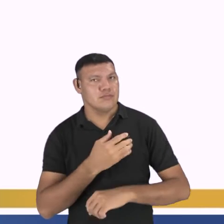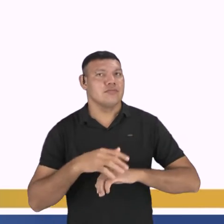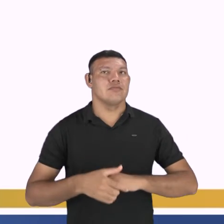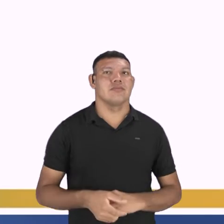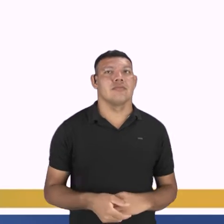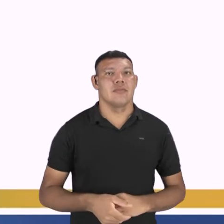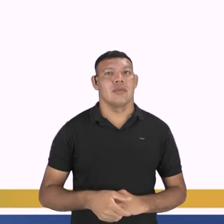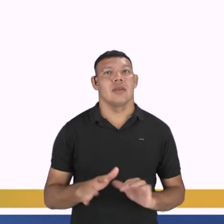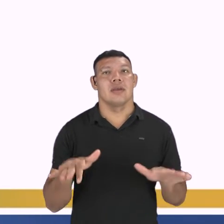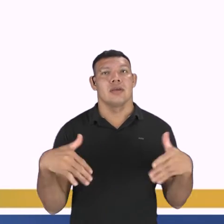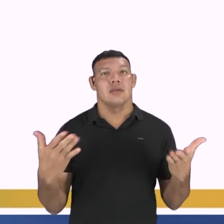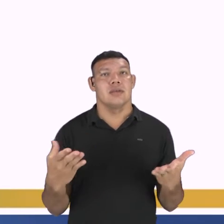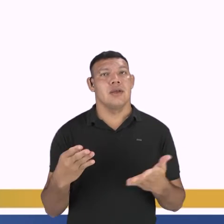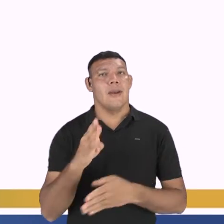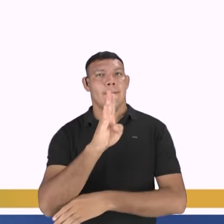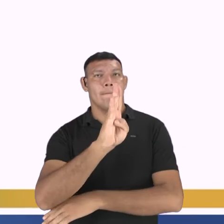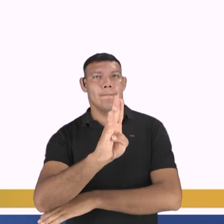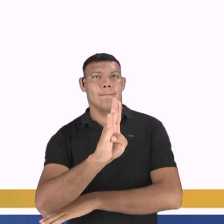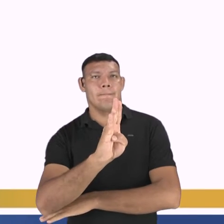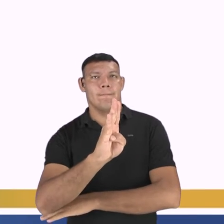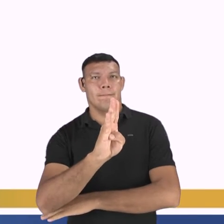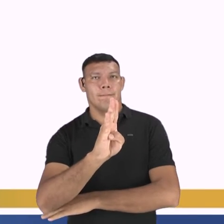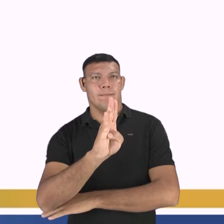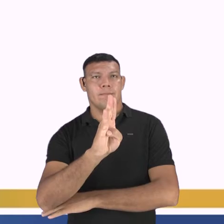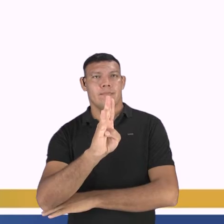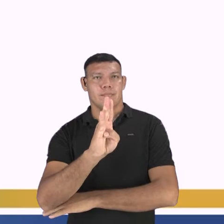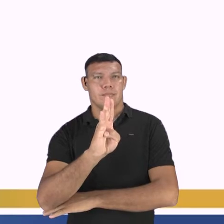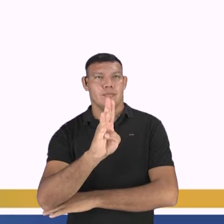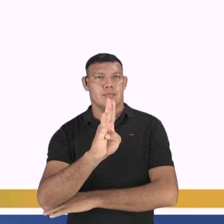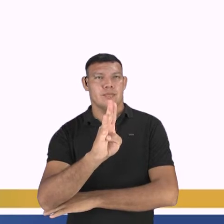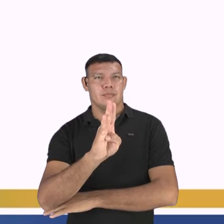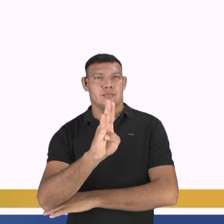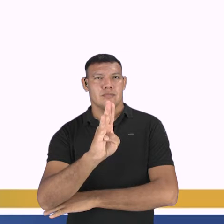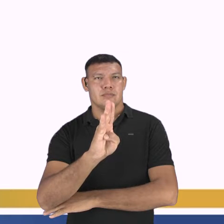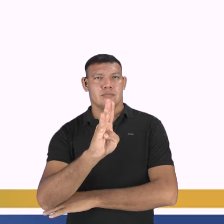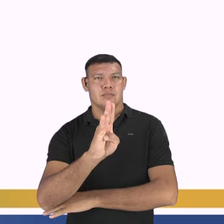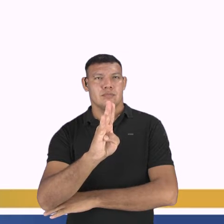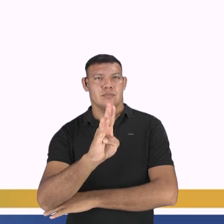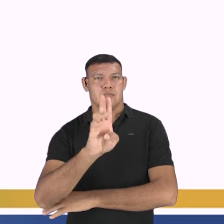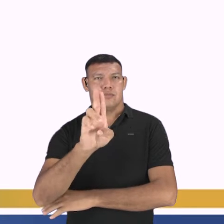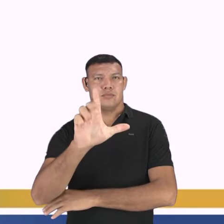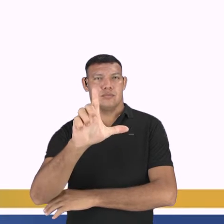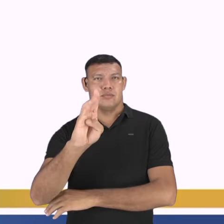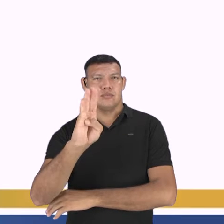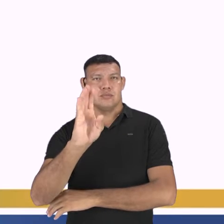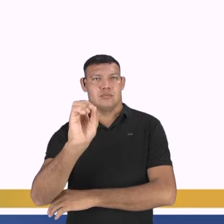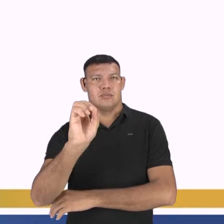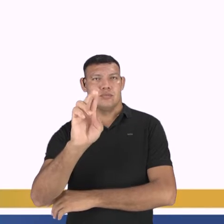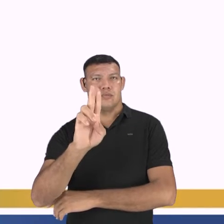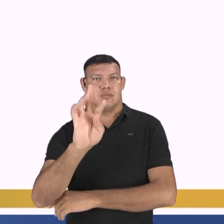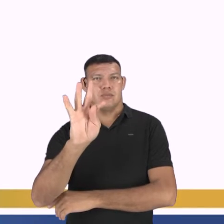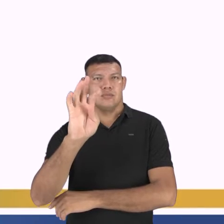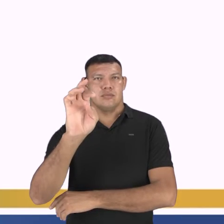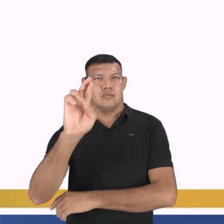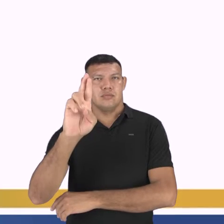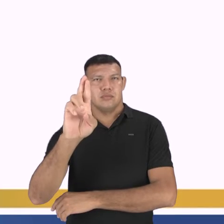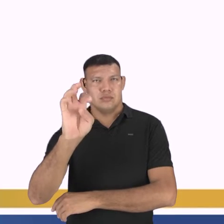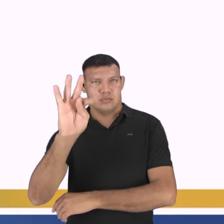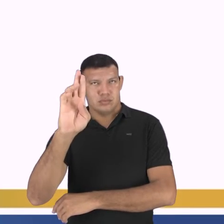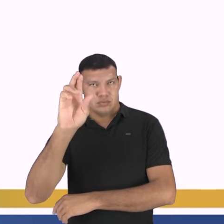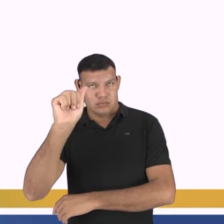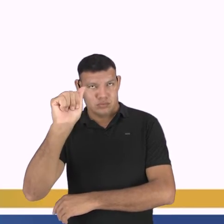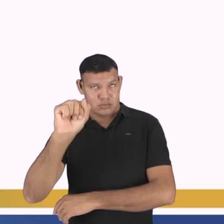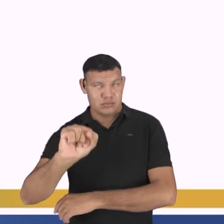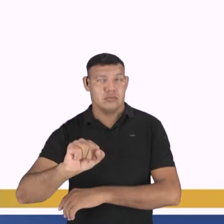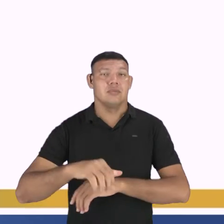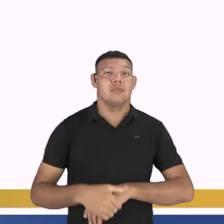glândulas bulbouretrais, elas são responsáveis por produzir aquela secreção, né, o muco claro, que neutraliza